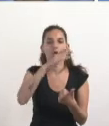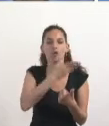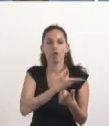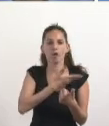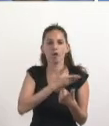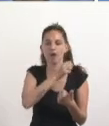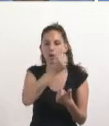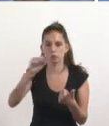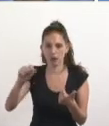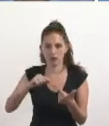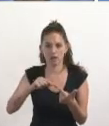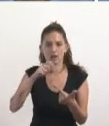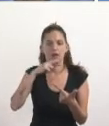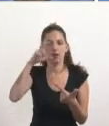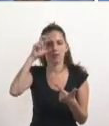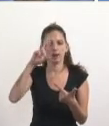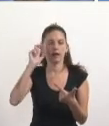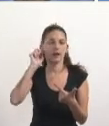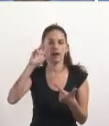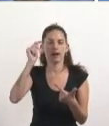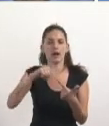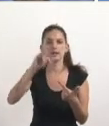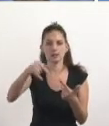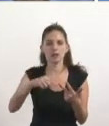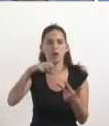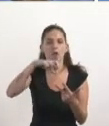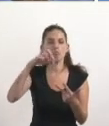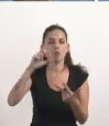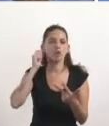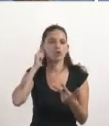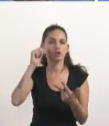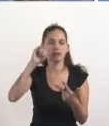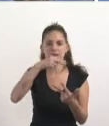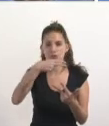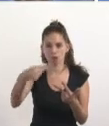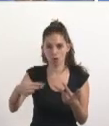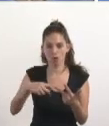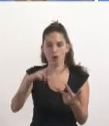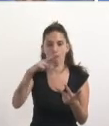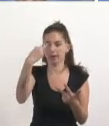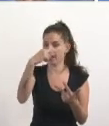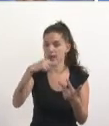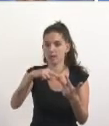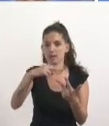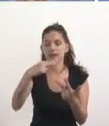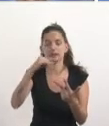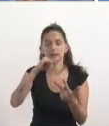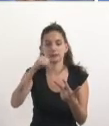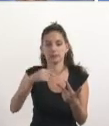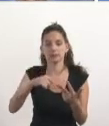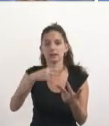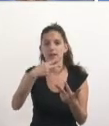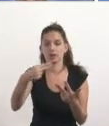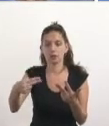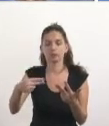senadora pilatti vergara afirmativo poggi negativo recalde afirmativo reutemann negativo